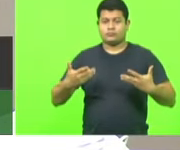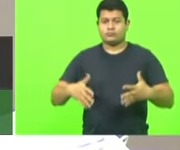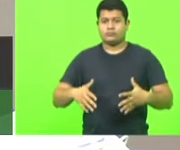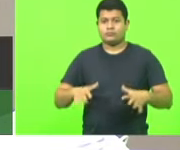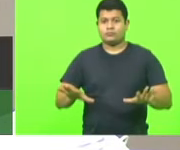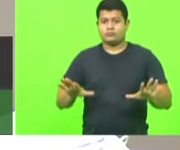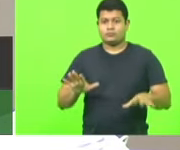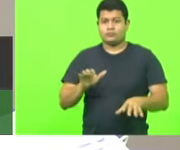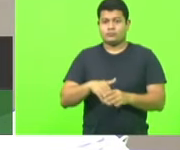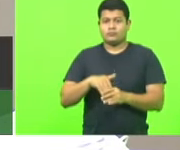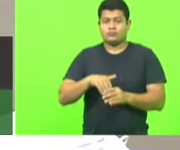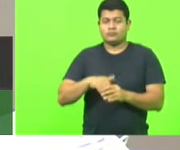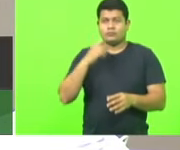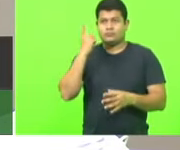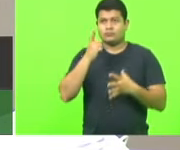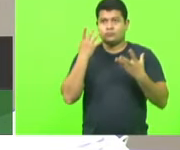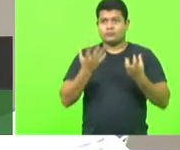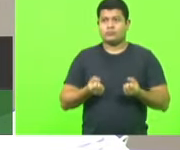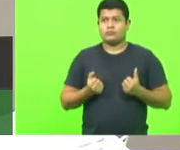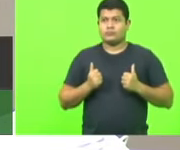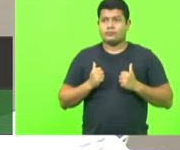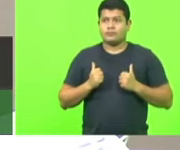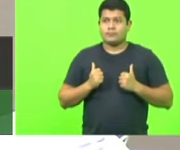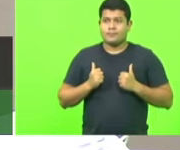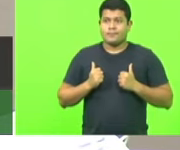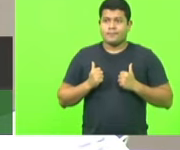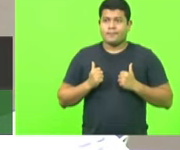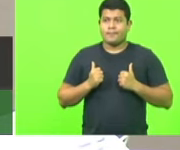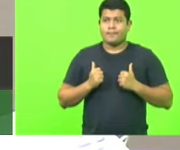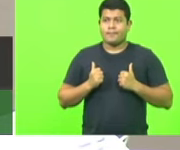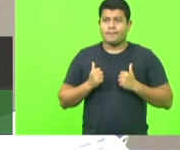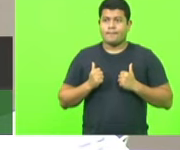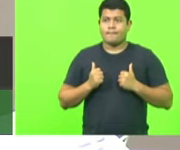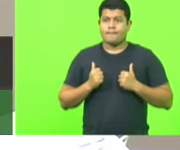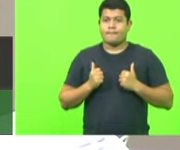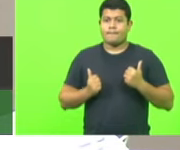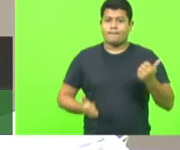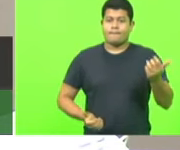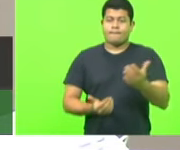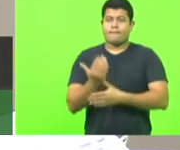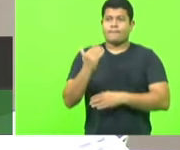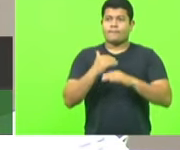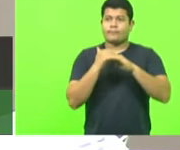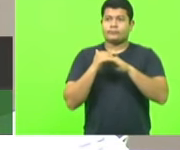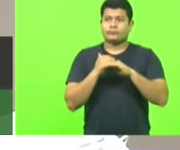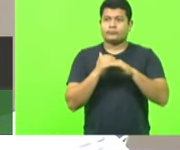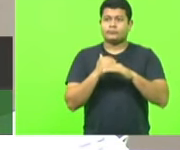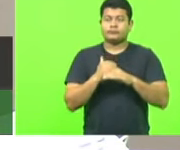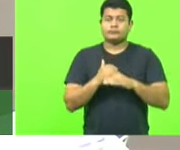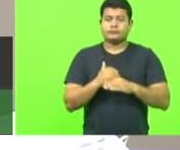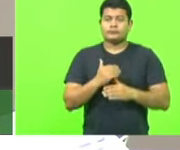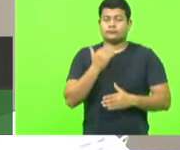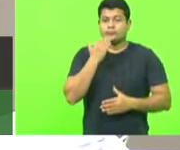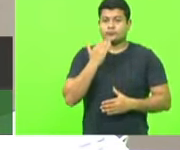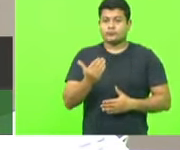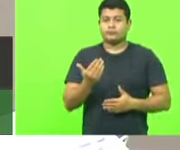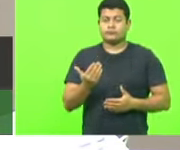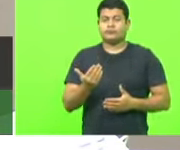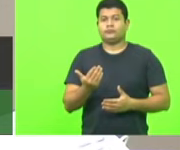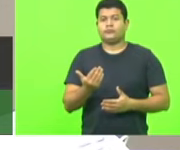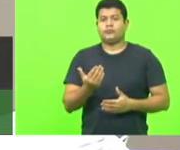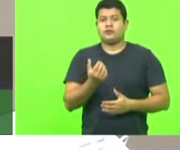Não havendo quem queira discutir, em votação, deputados que aprovam permaneçam como se encontram. Aprovado por unanimidade. Requerimentos.